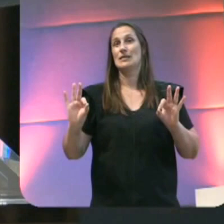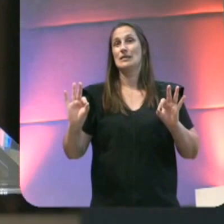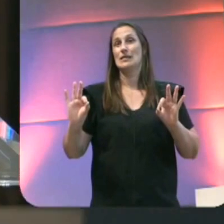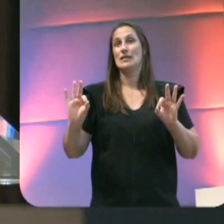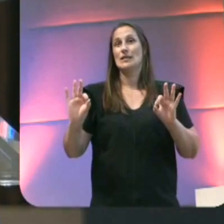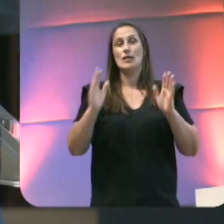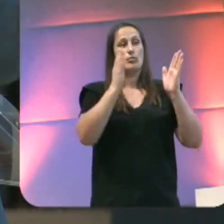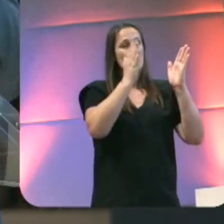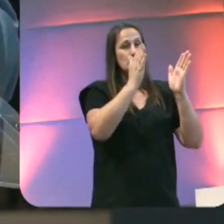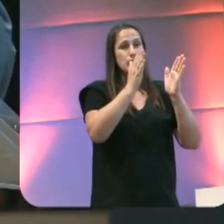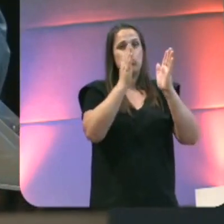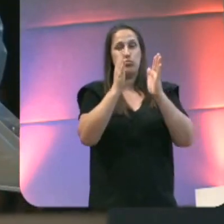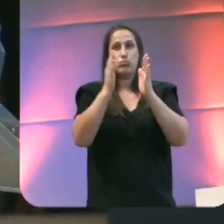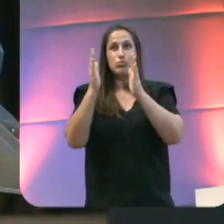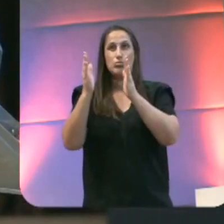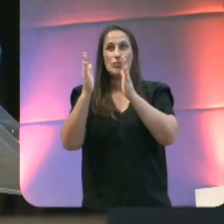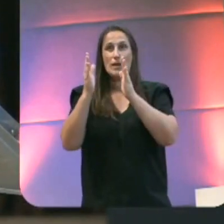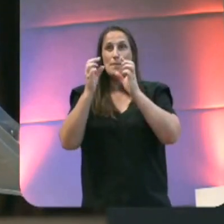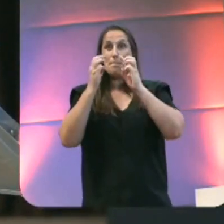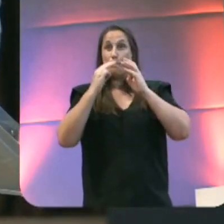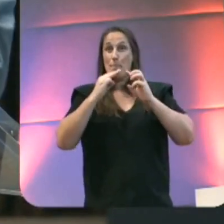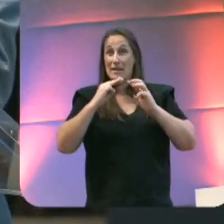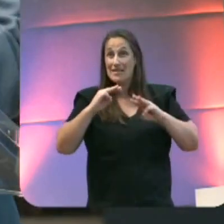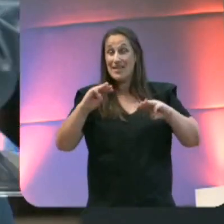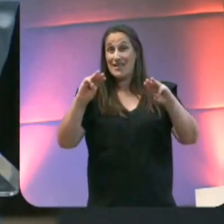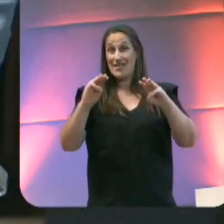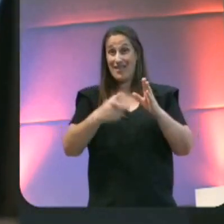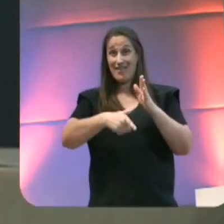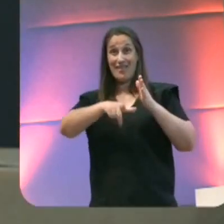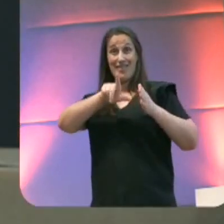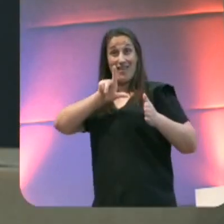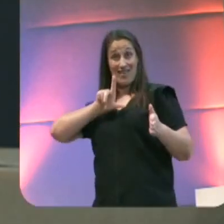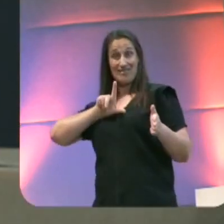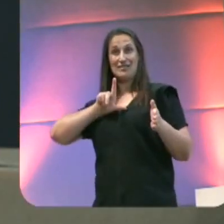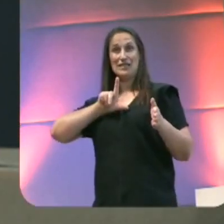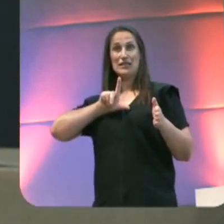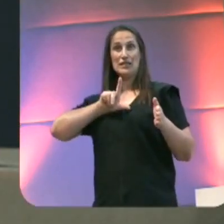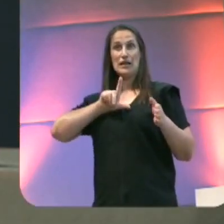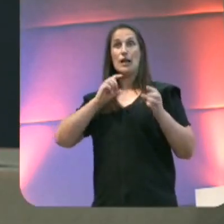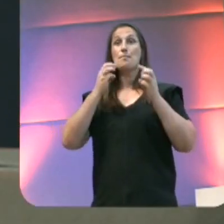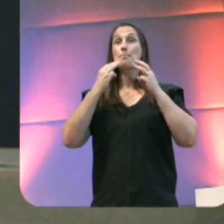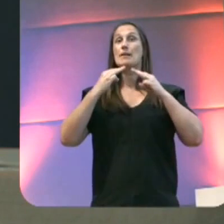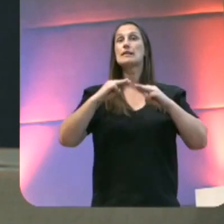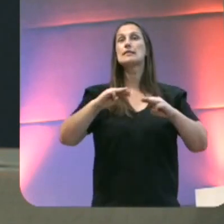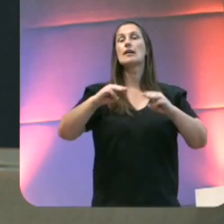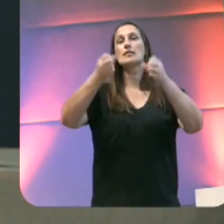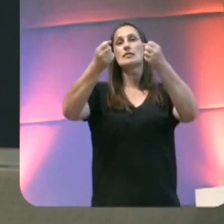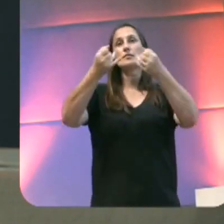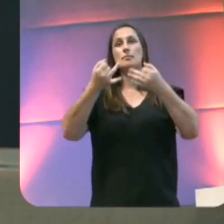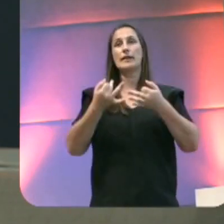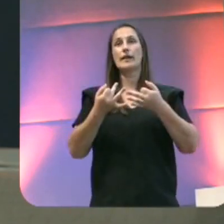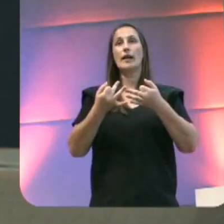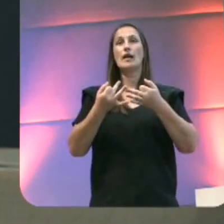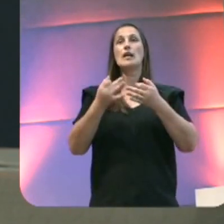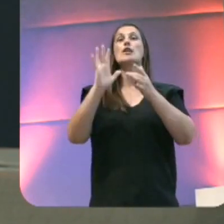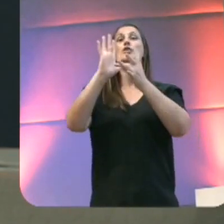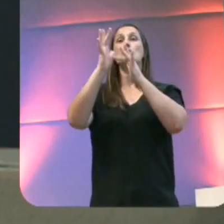que vieram antes. E a mensagem dessa parábola é: Jesus vai